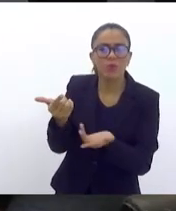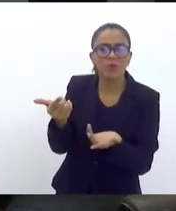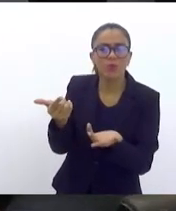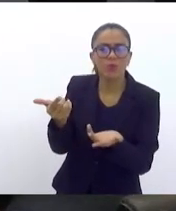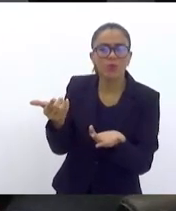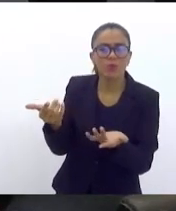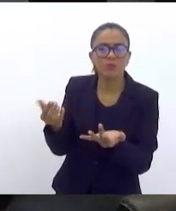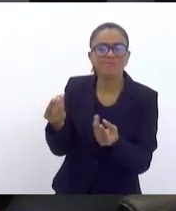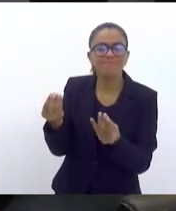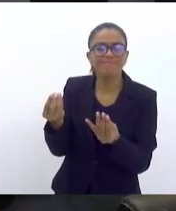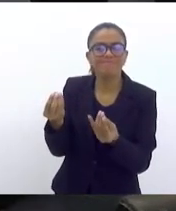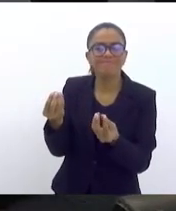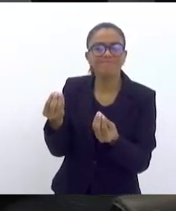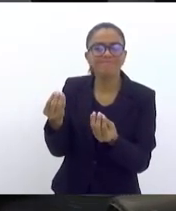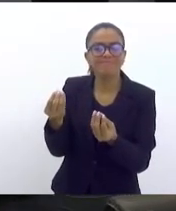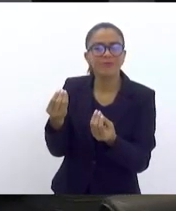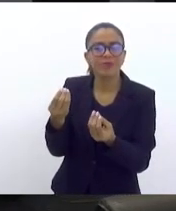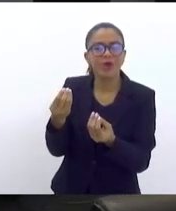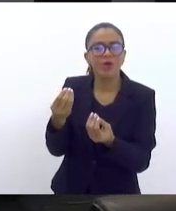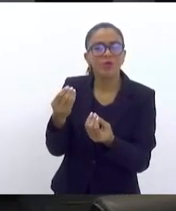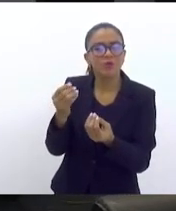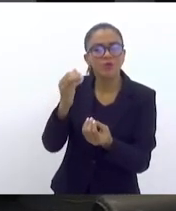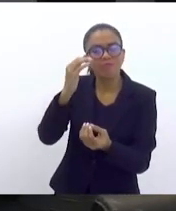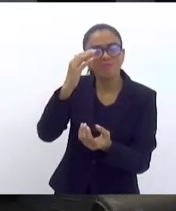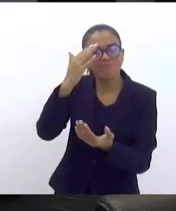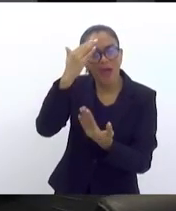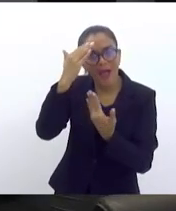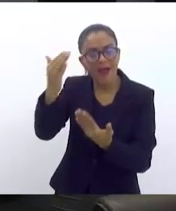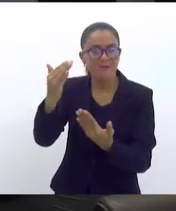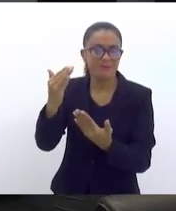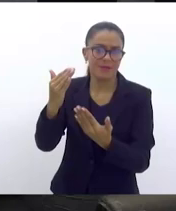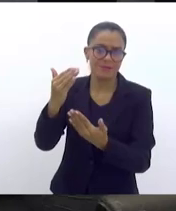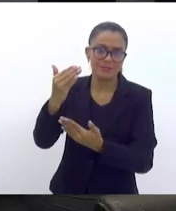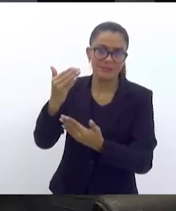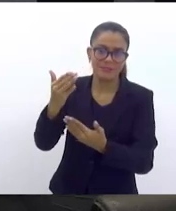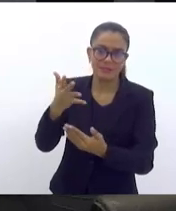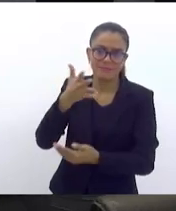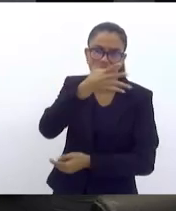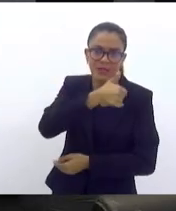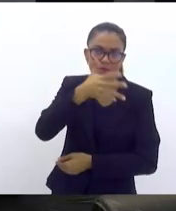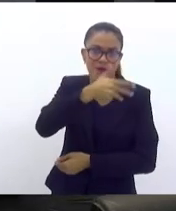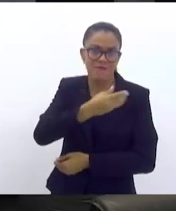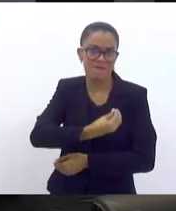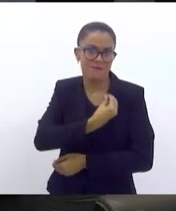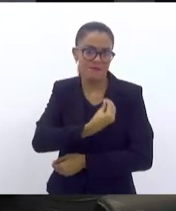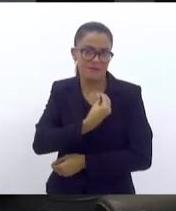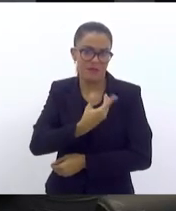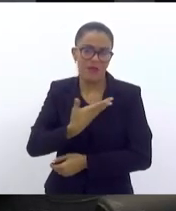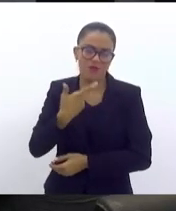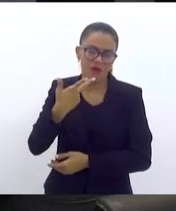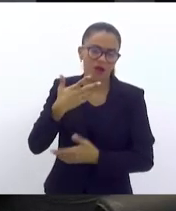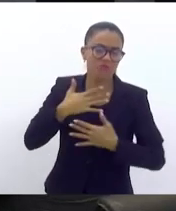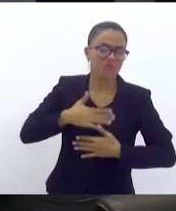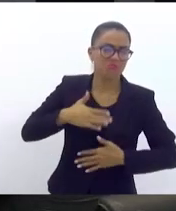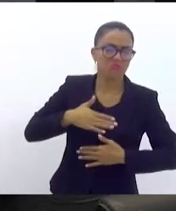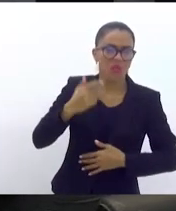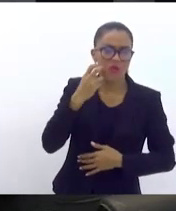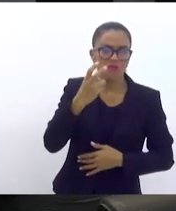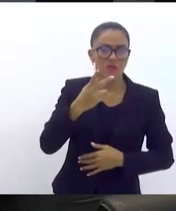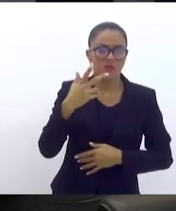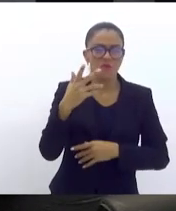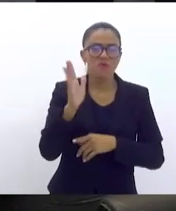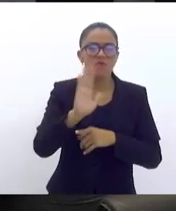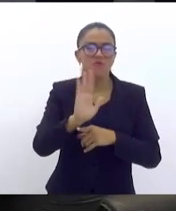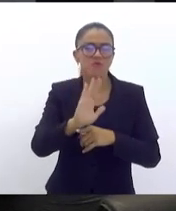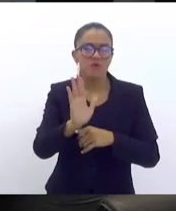a ação de salvamento de vidas e aí eu digo com toda tranquilidade Outro dia eu vi um vídeo de um deputado